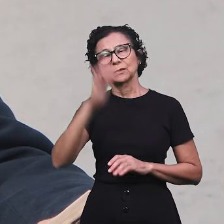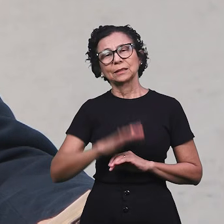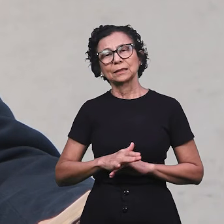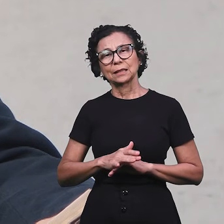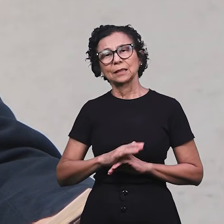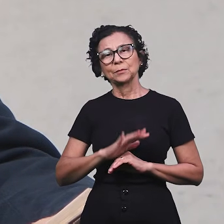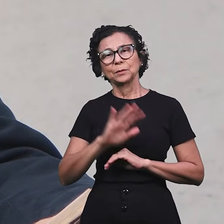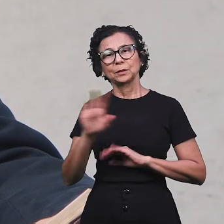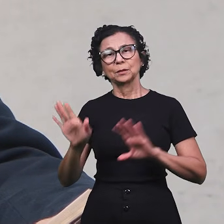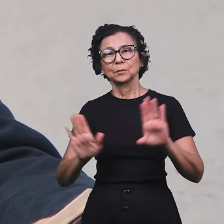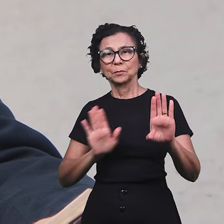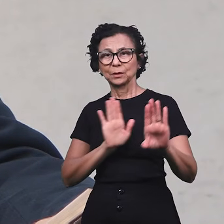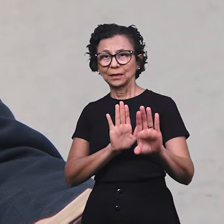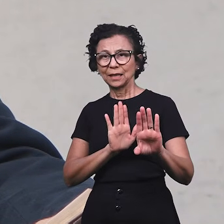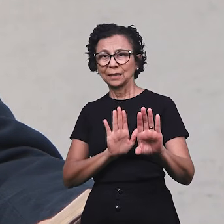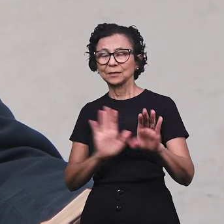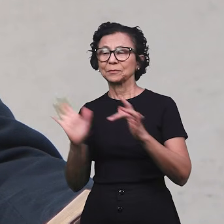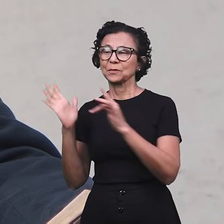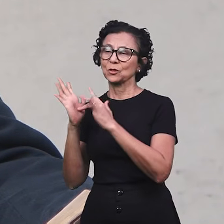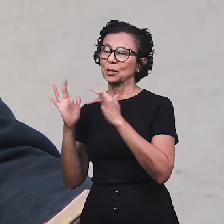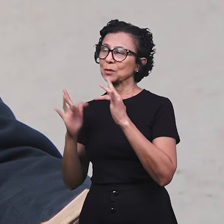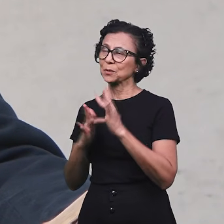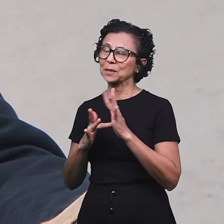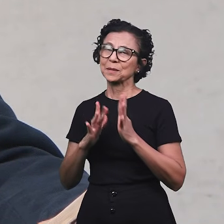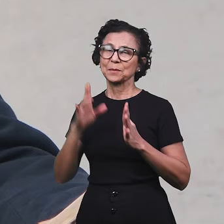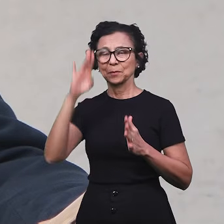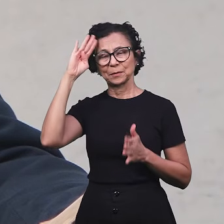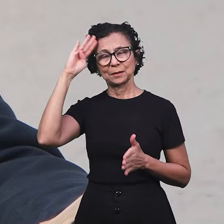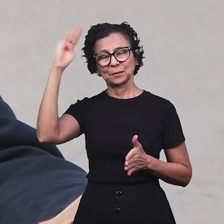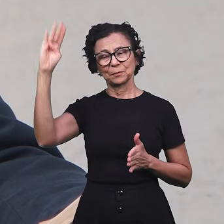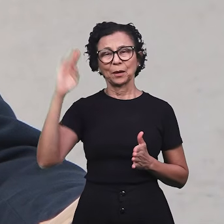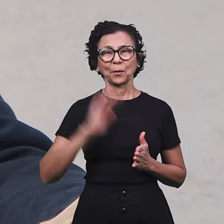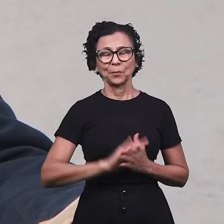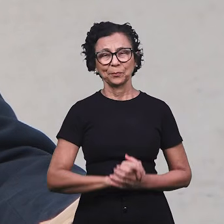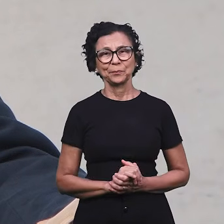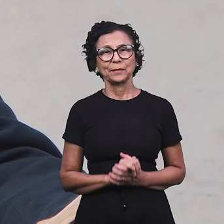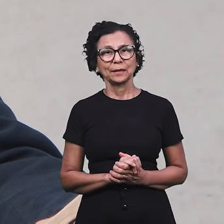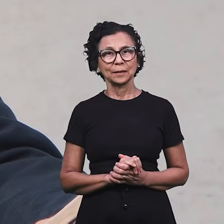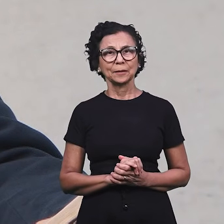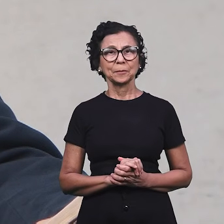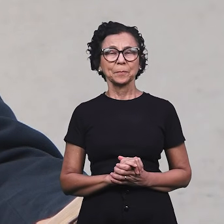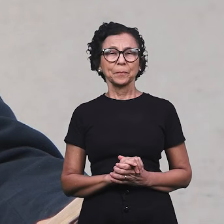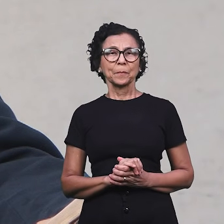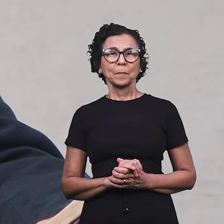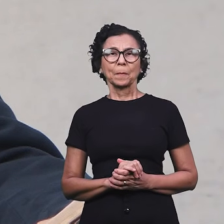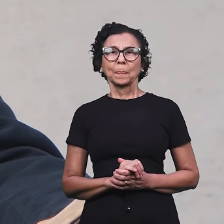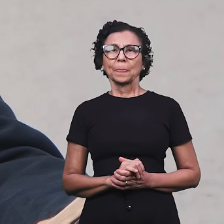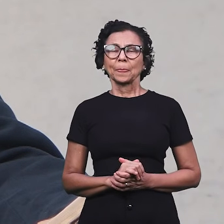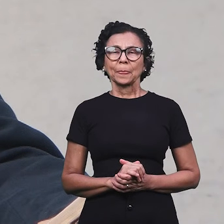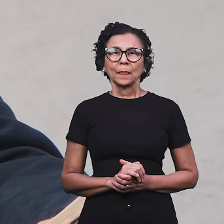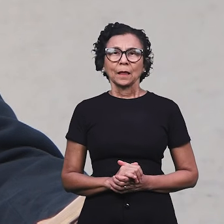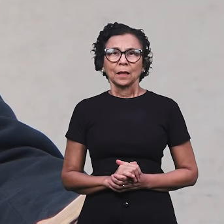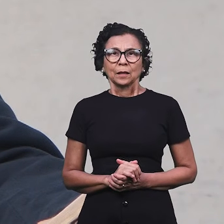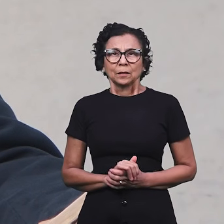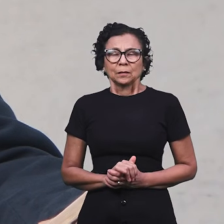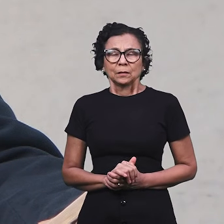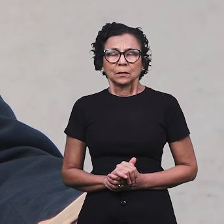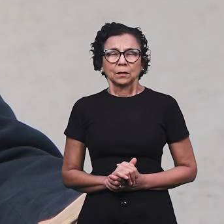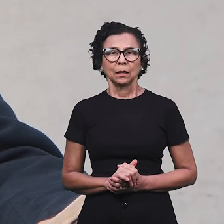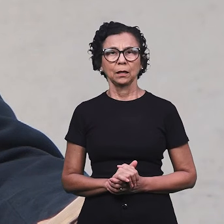sobre a nossa vida, é a pessoa do Senhor Jesus. E este fundamento, ele é inabalável. Ele não se